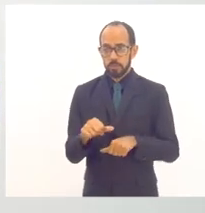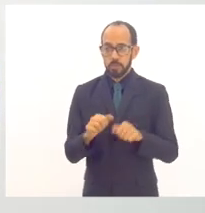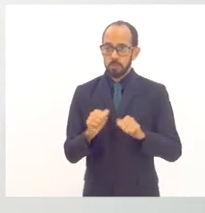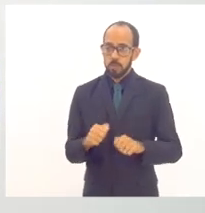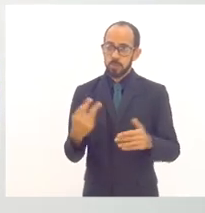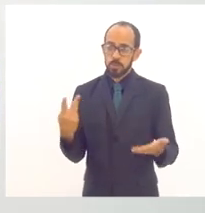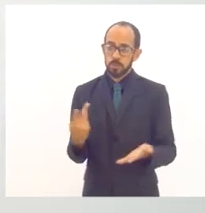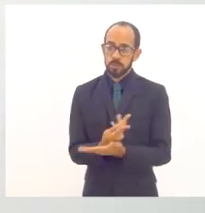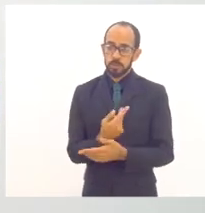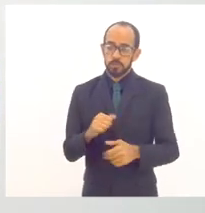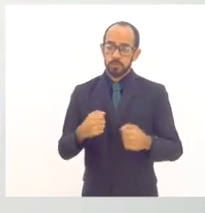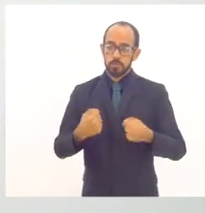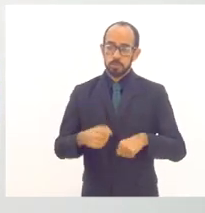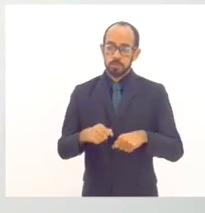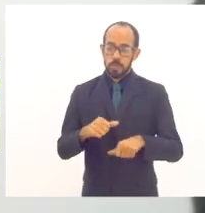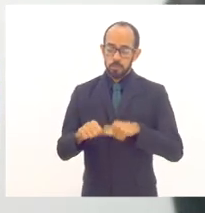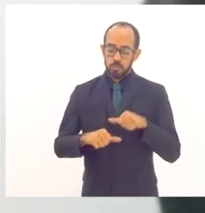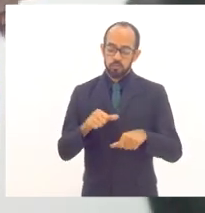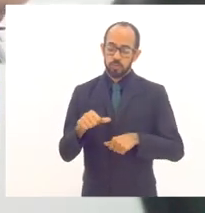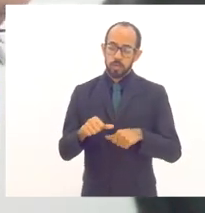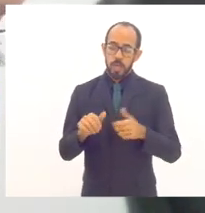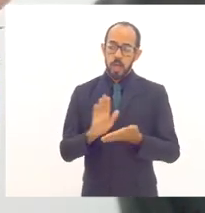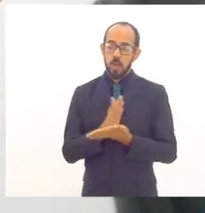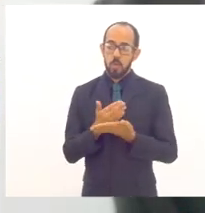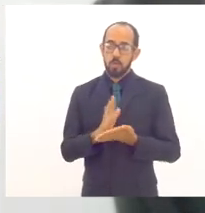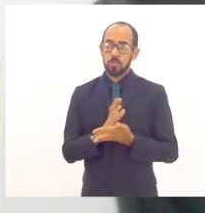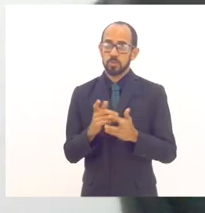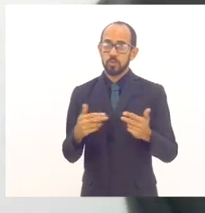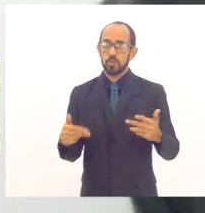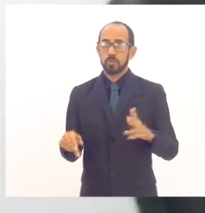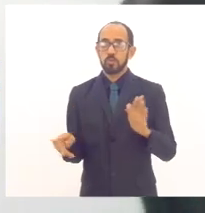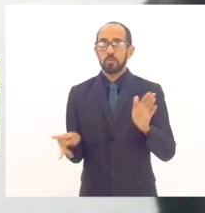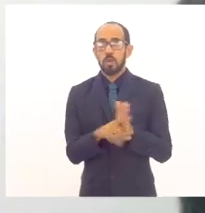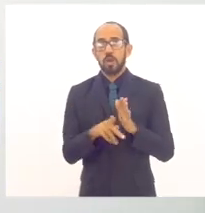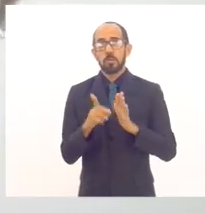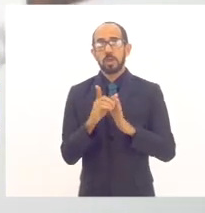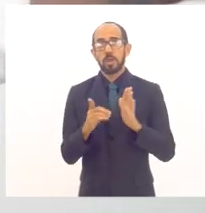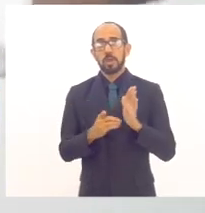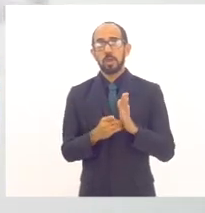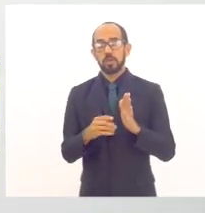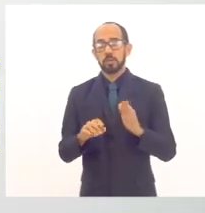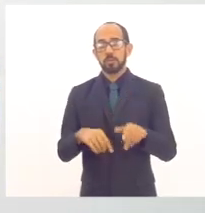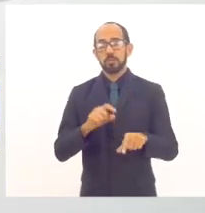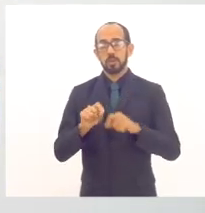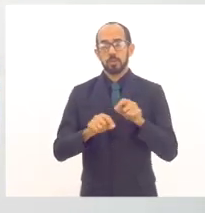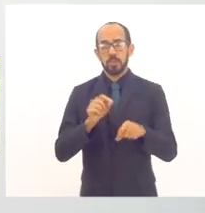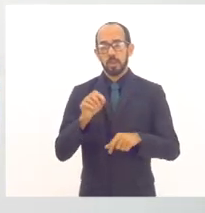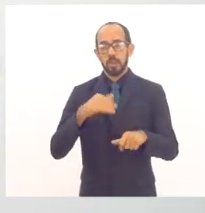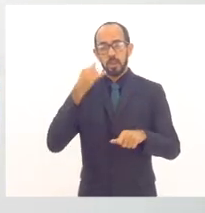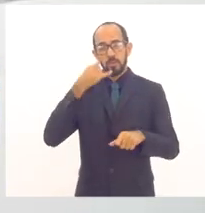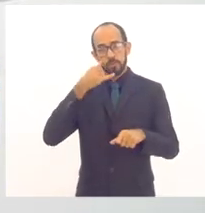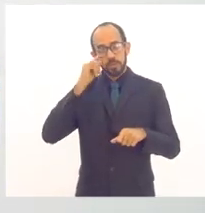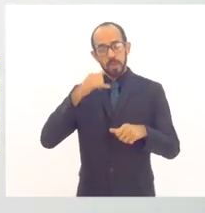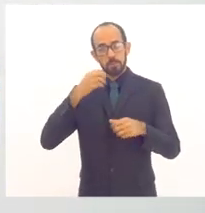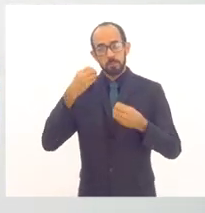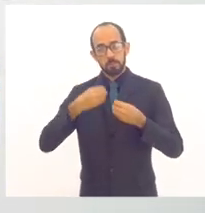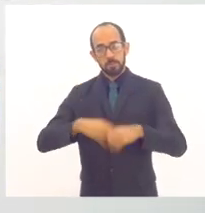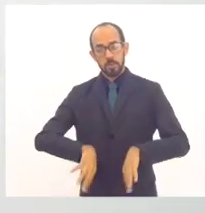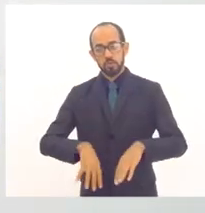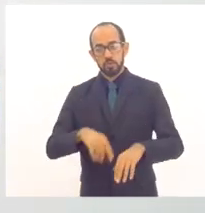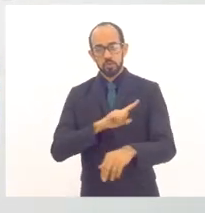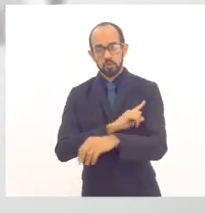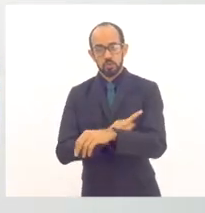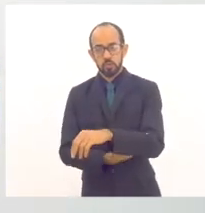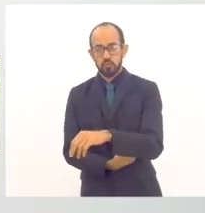eventualmente, modificar um ou outro pequeno ponto do decreto, de tal maneira que não se perca o esforço que você